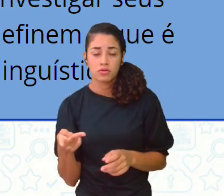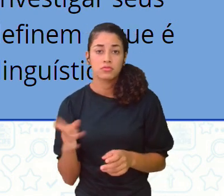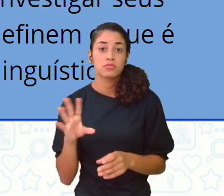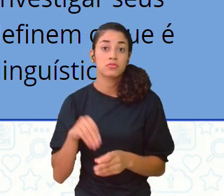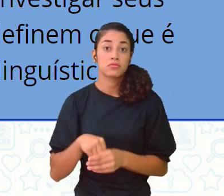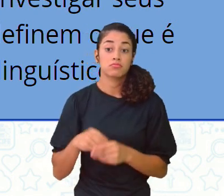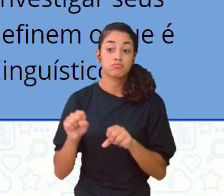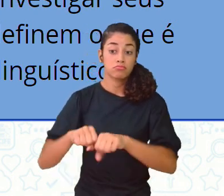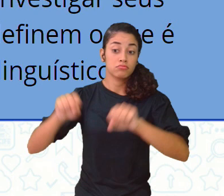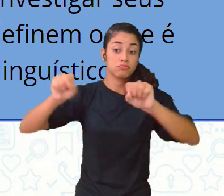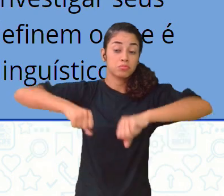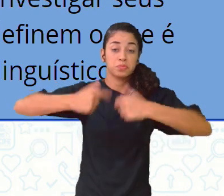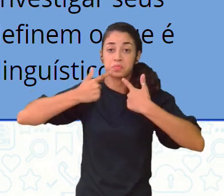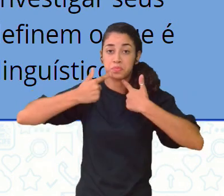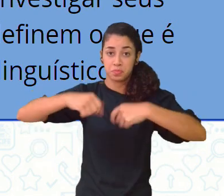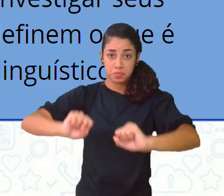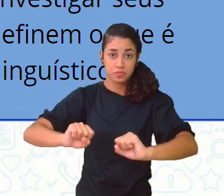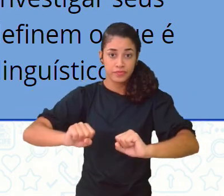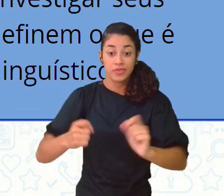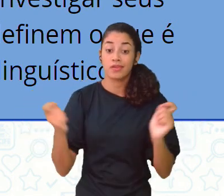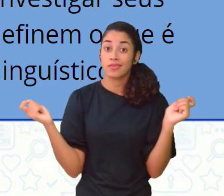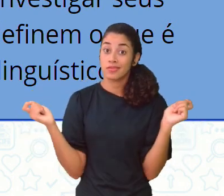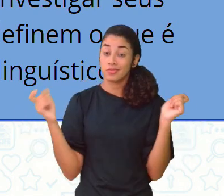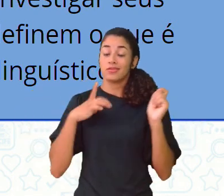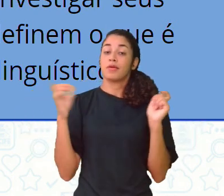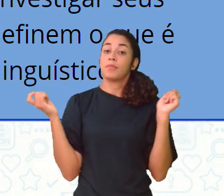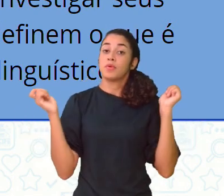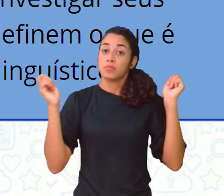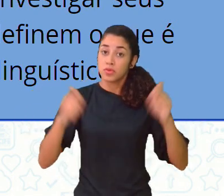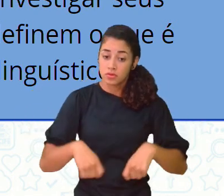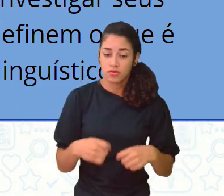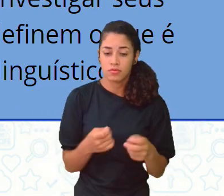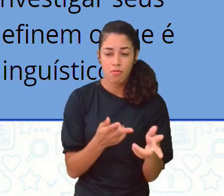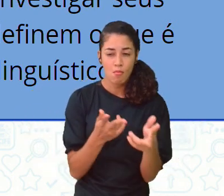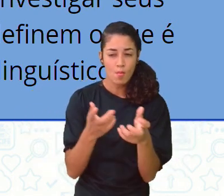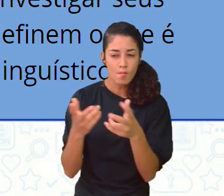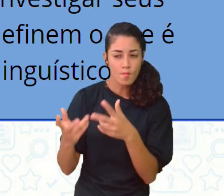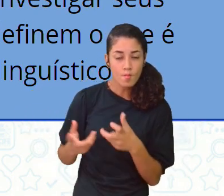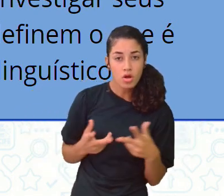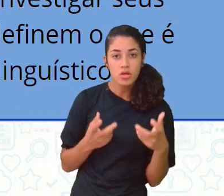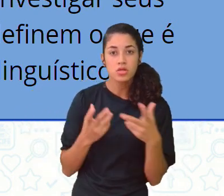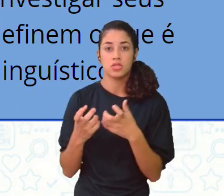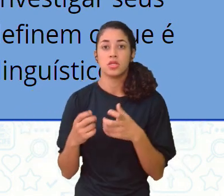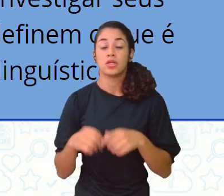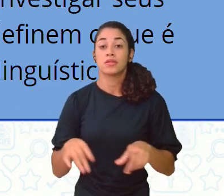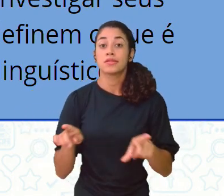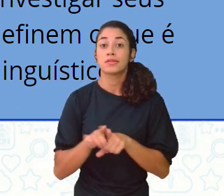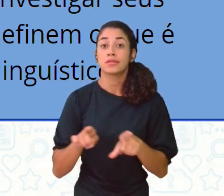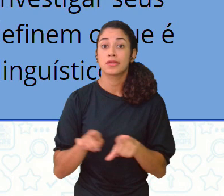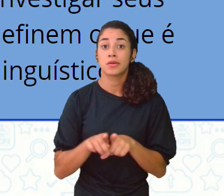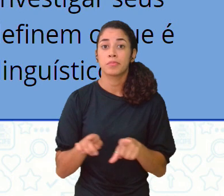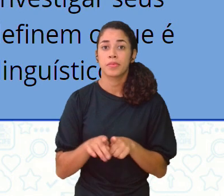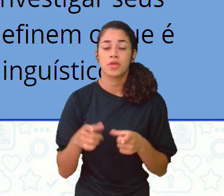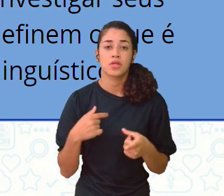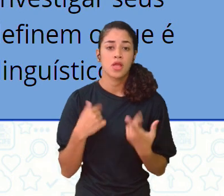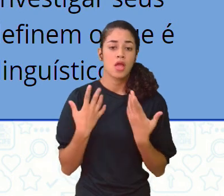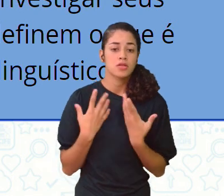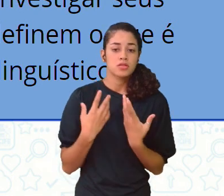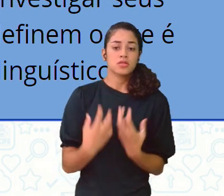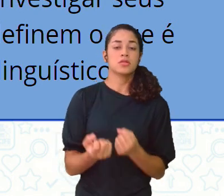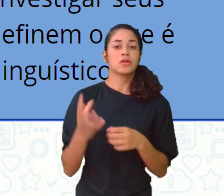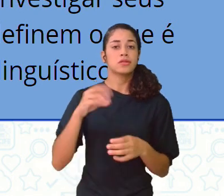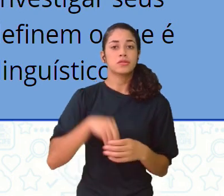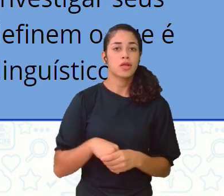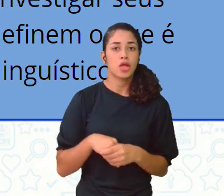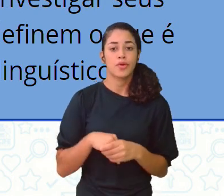linguístico. Então, ela dá essa possibilidade, não é, de análise, não é? E também de aceitação dentro de